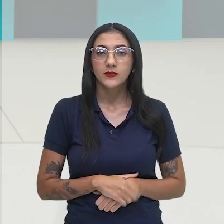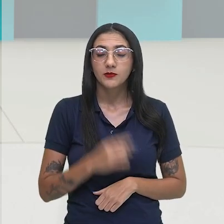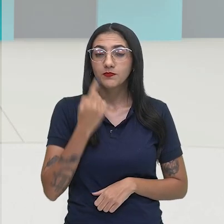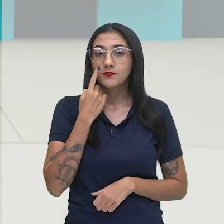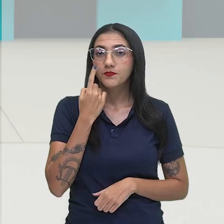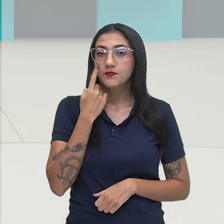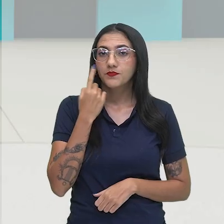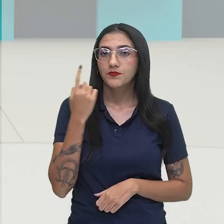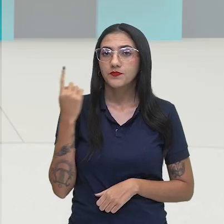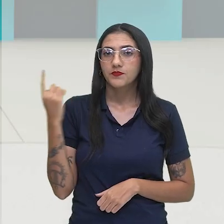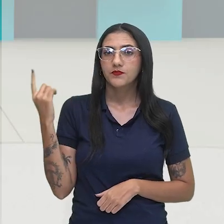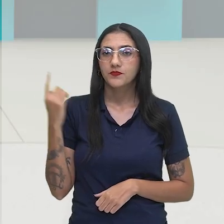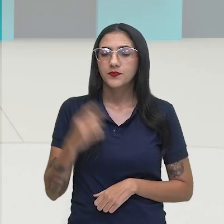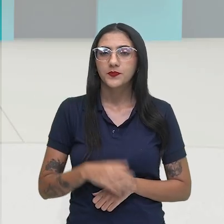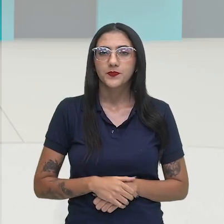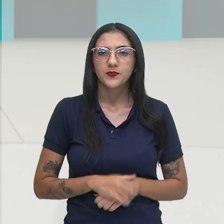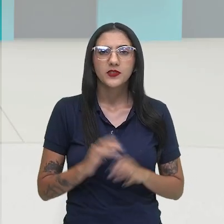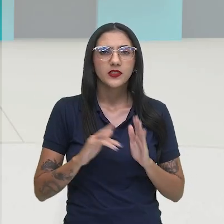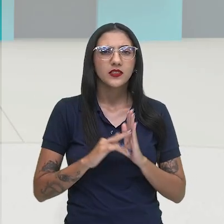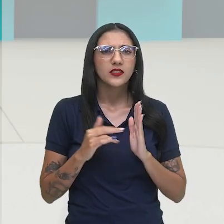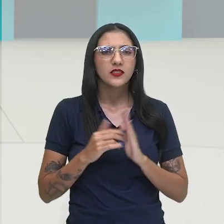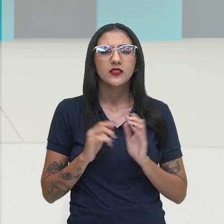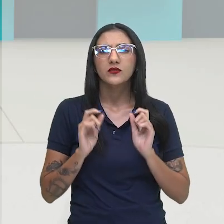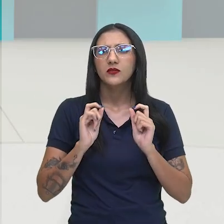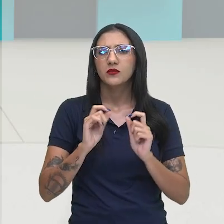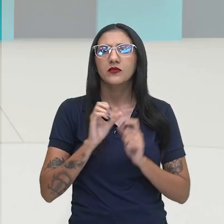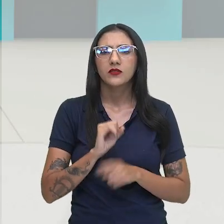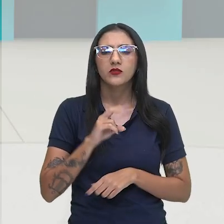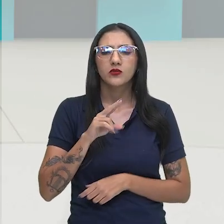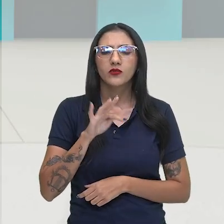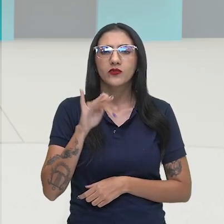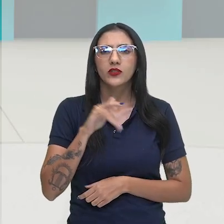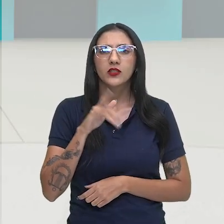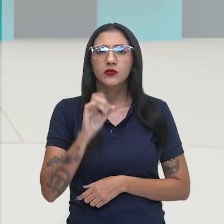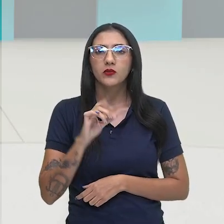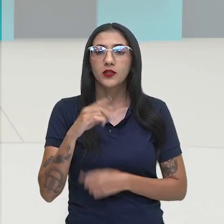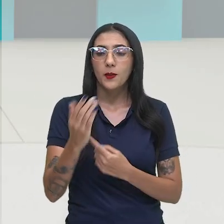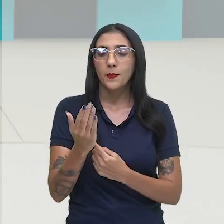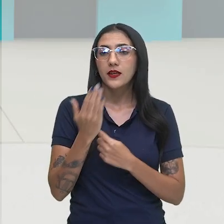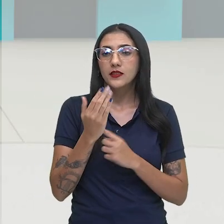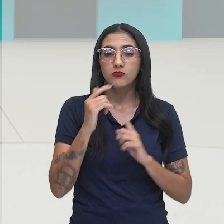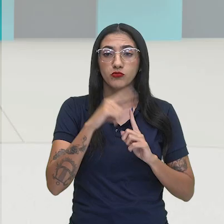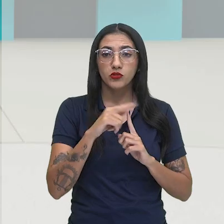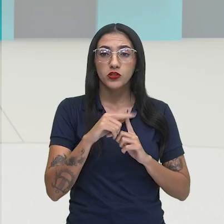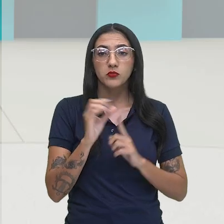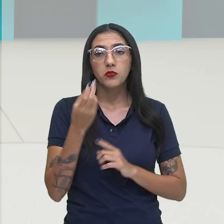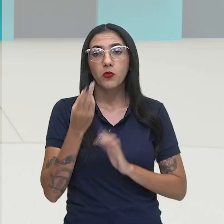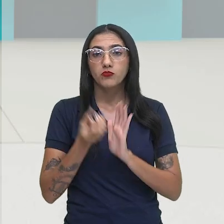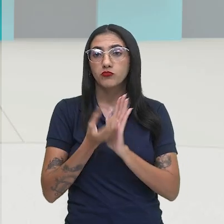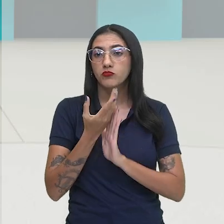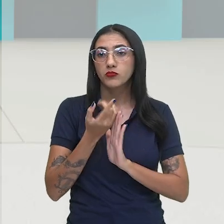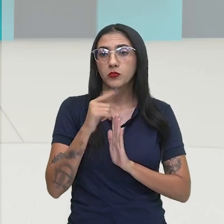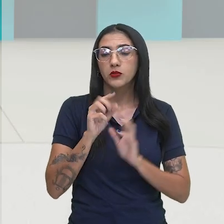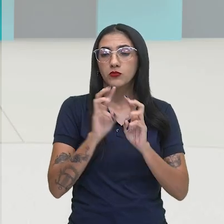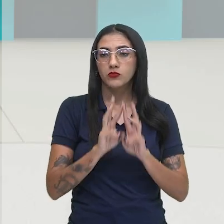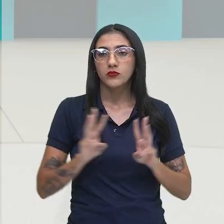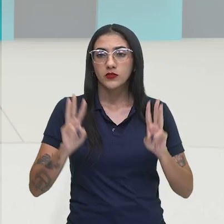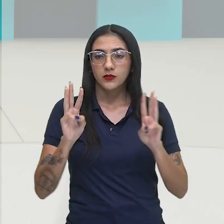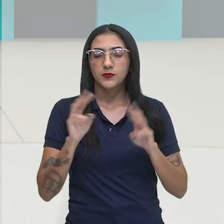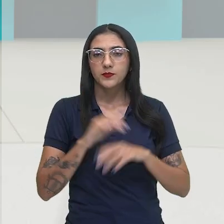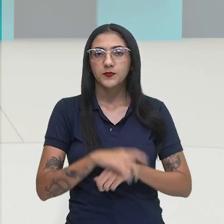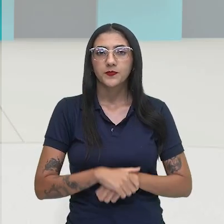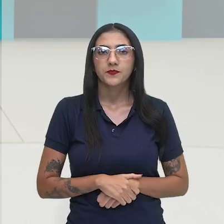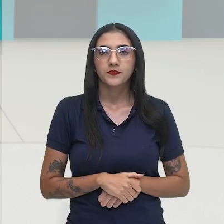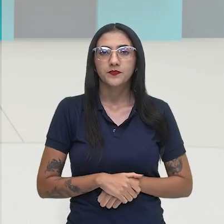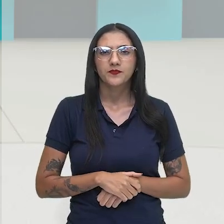Olha só, extensões de domínio. Significado do sufixo que indica o tipo ou origem de um site. Bem,